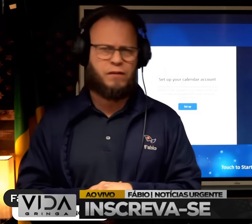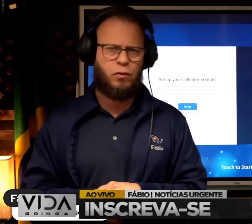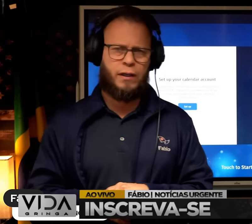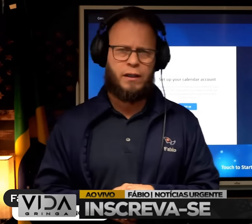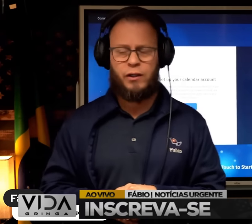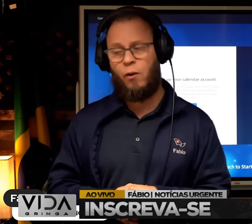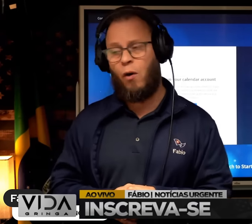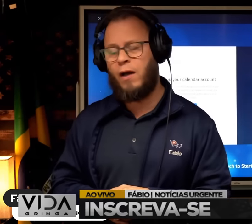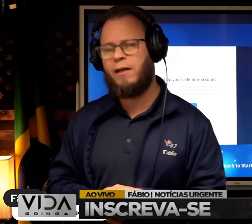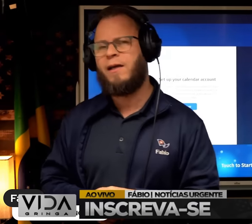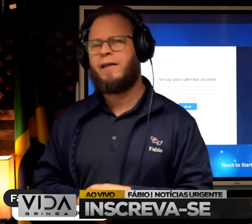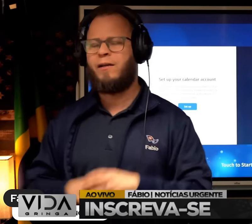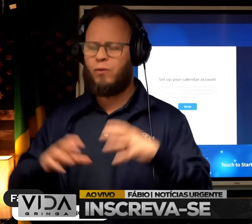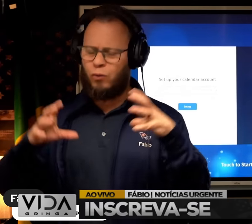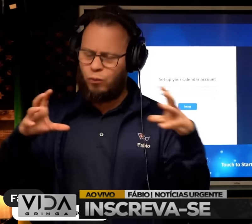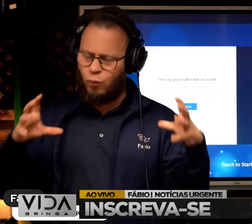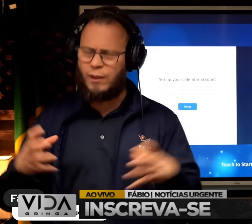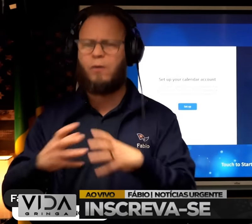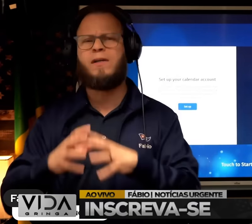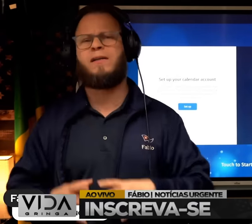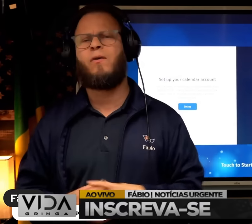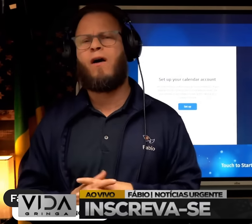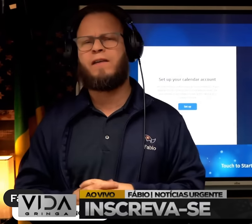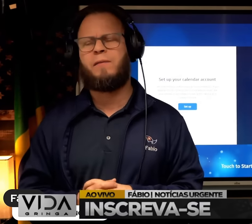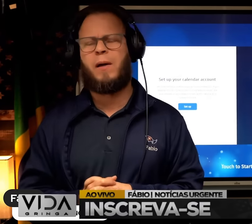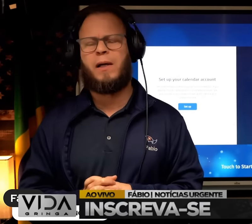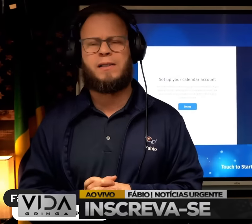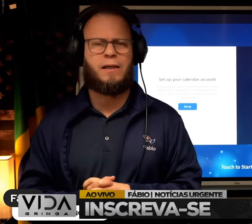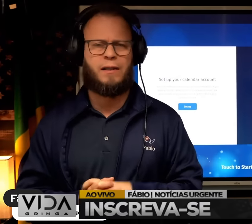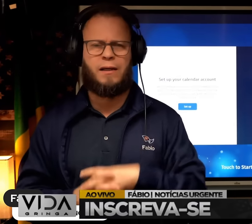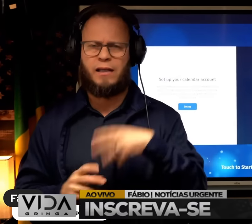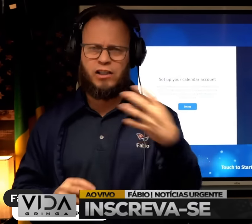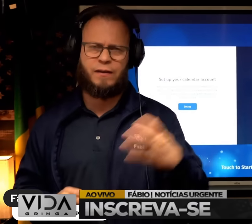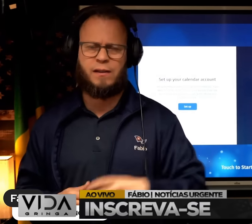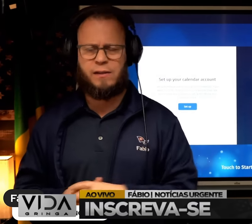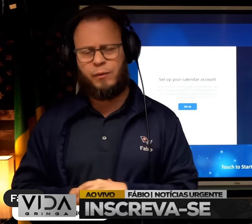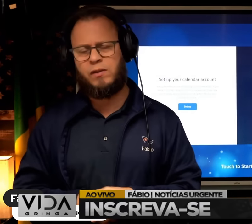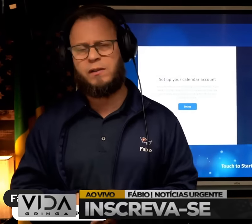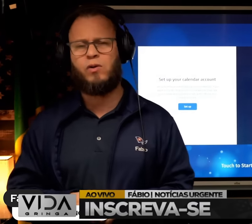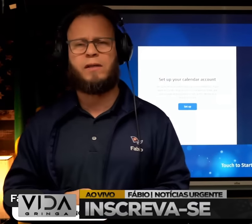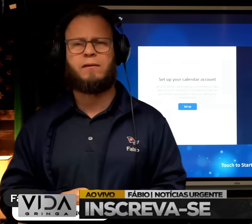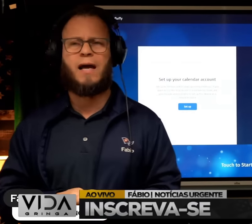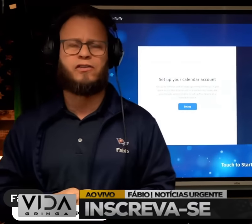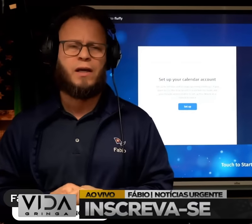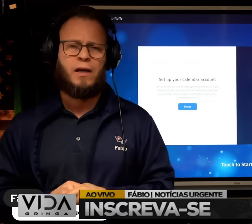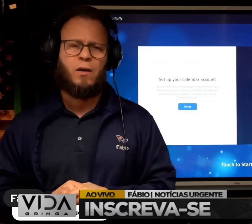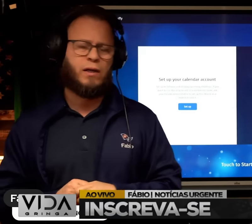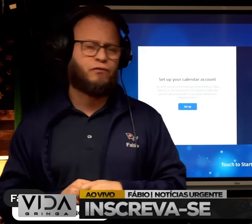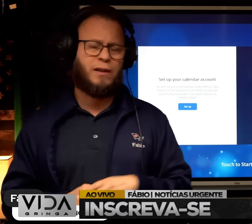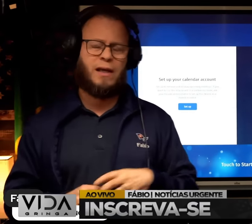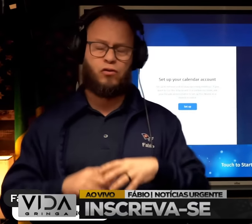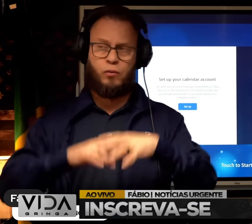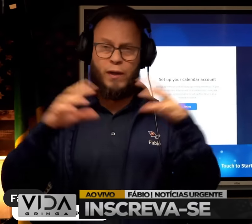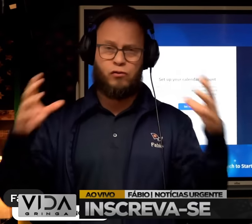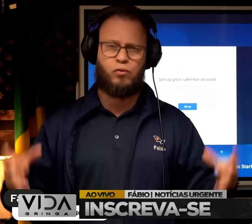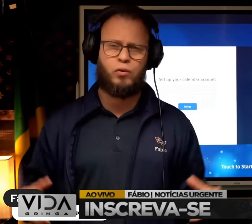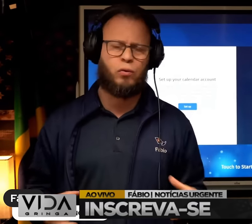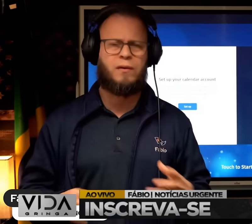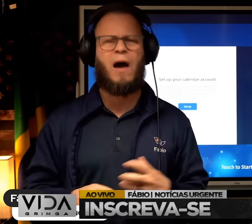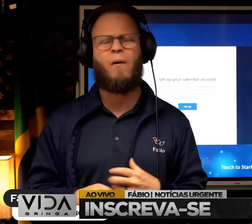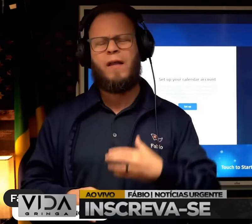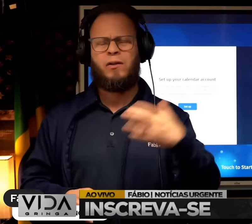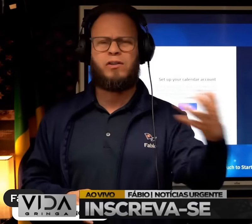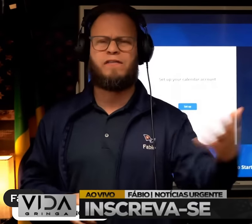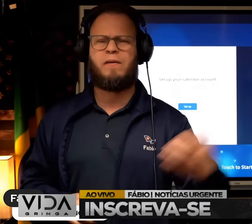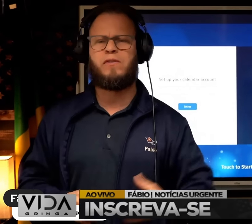essa vitória. E olha que toda coisa nova que aparecer aqui, a gente vai trazer para você. Hoje à tarde eu quero falar sobre um resumo